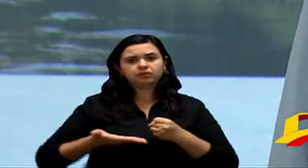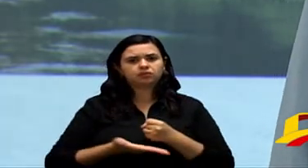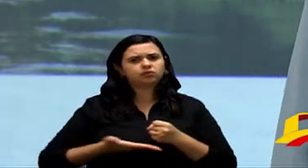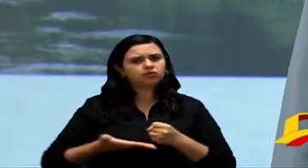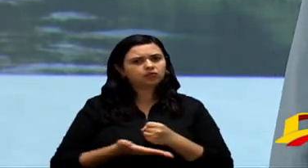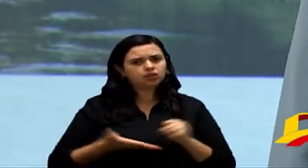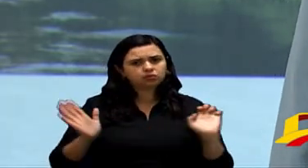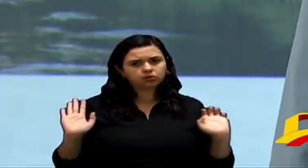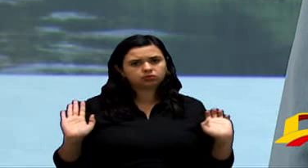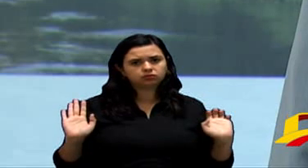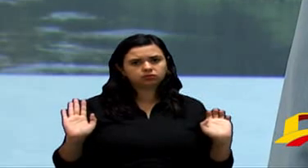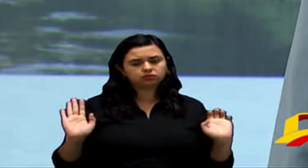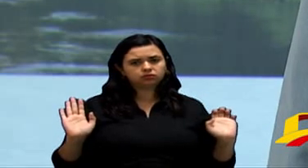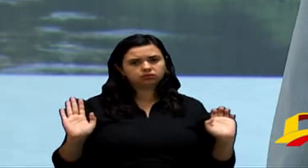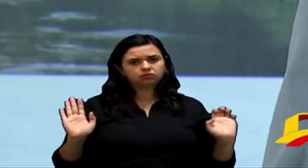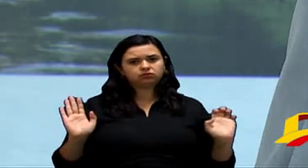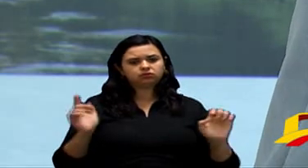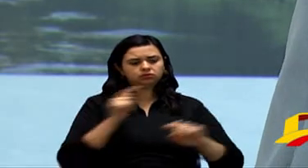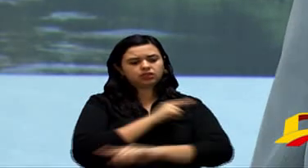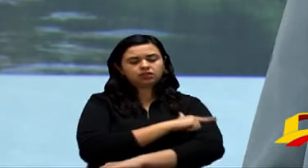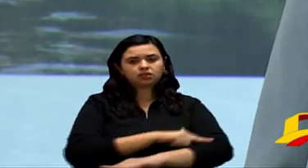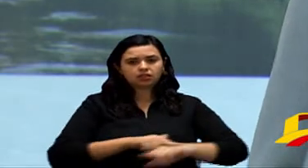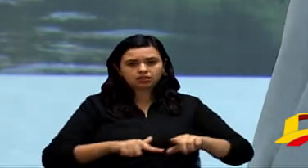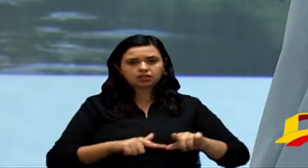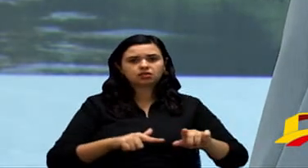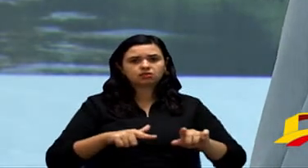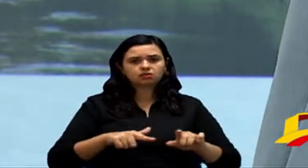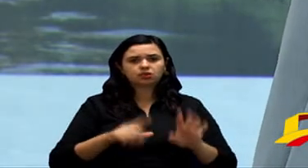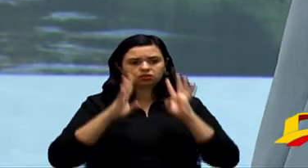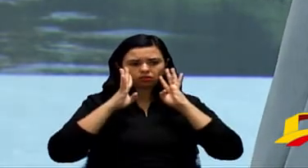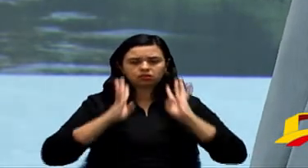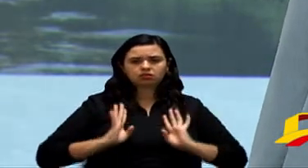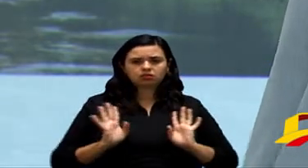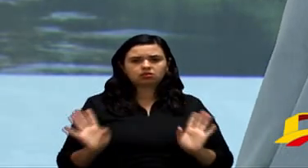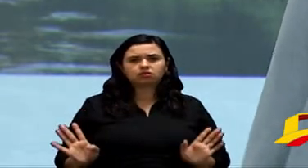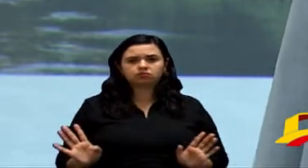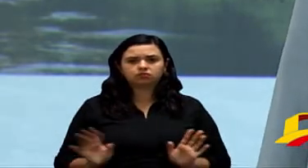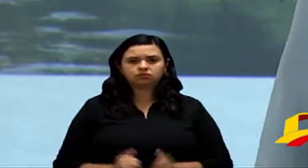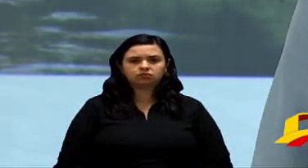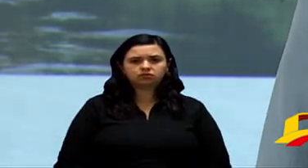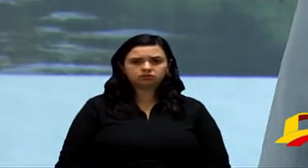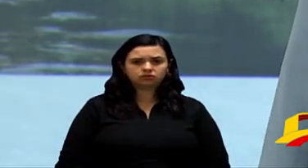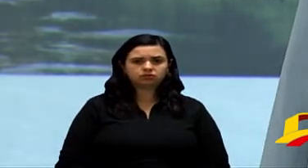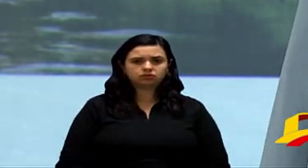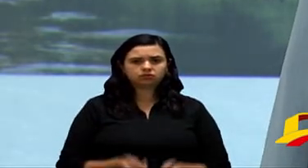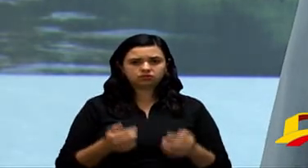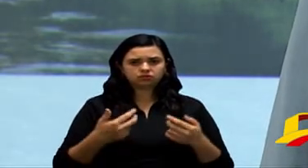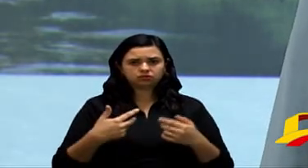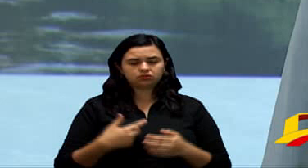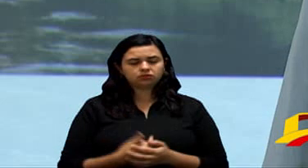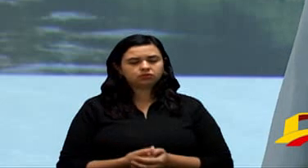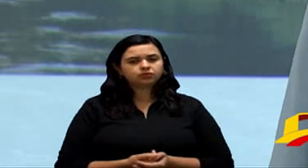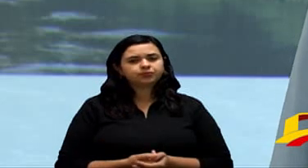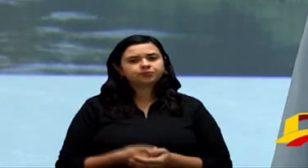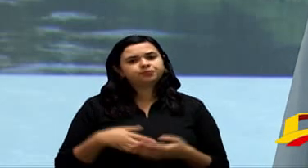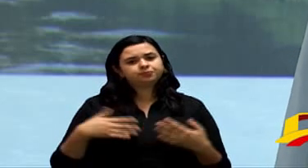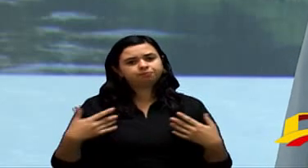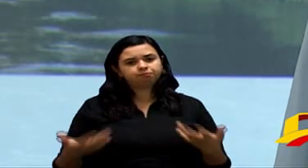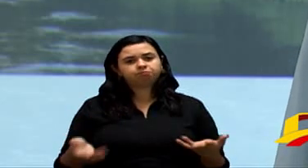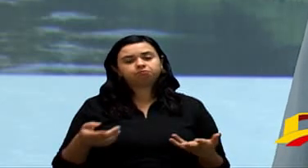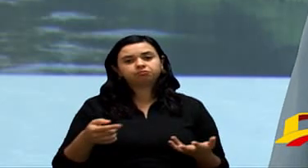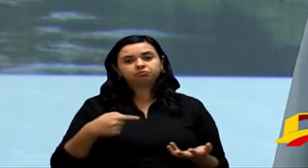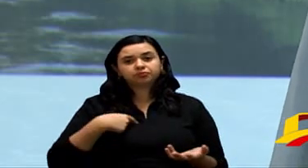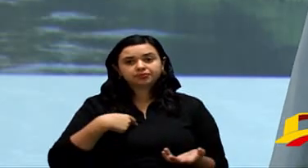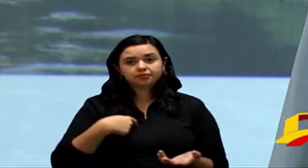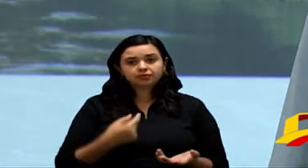o mínimo de educação e respeito de ouvir como eu ouvir como eu então que